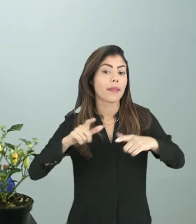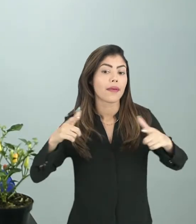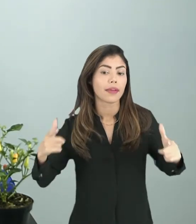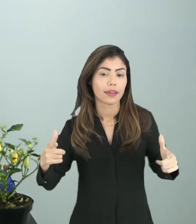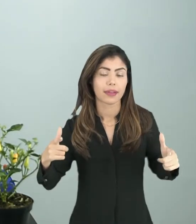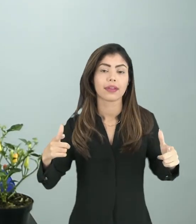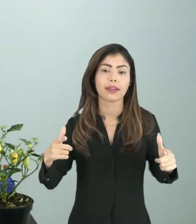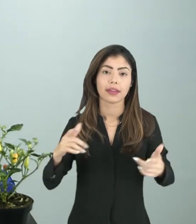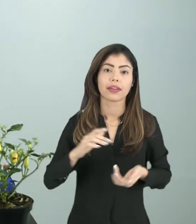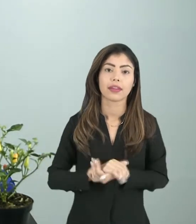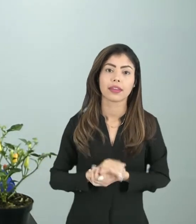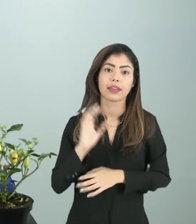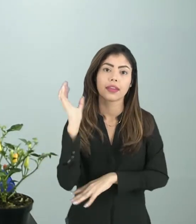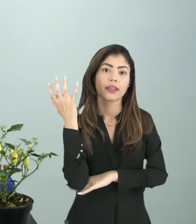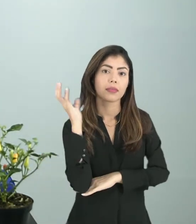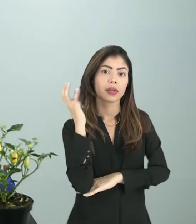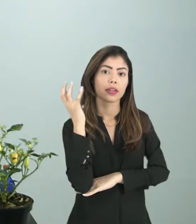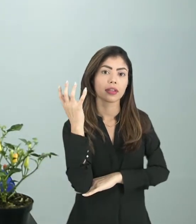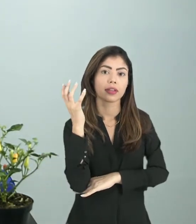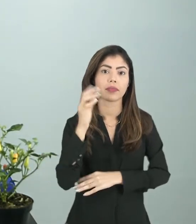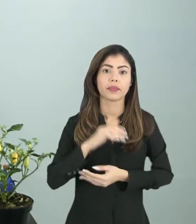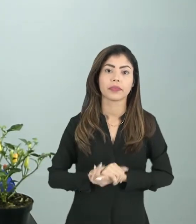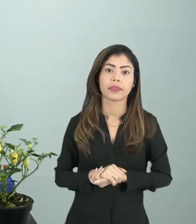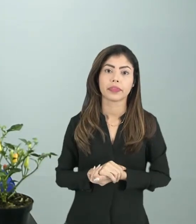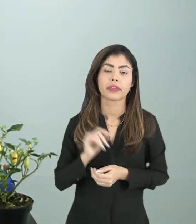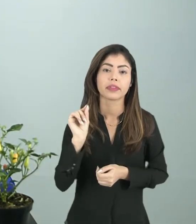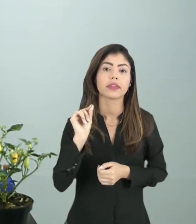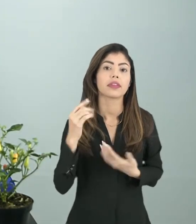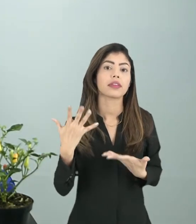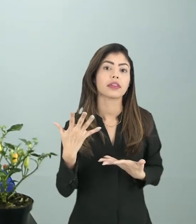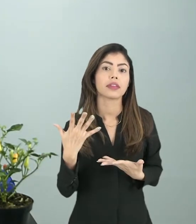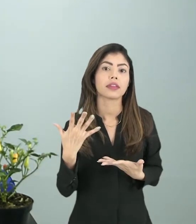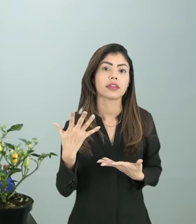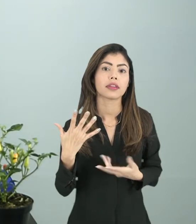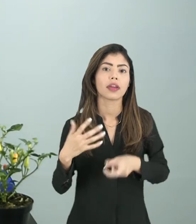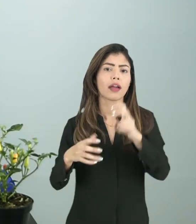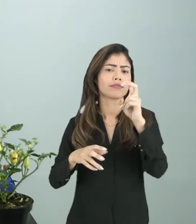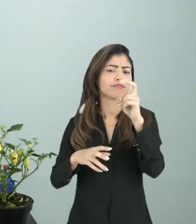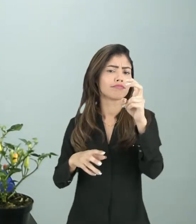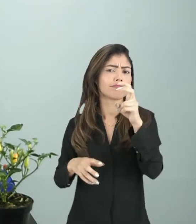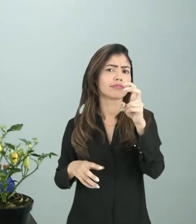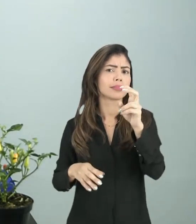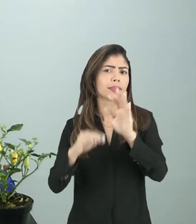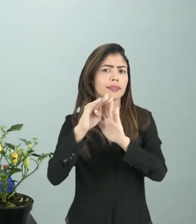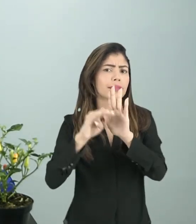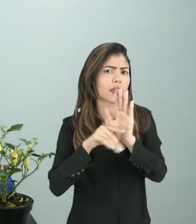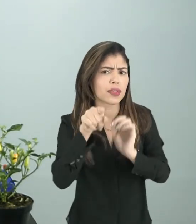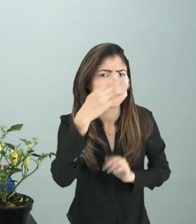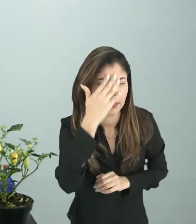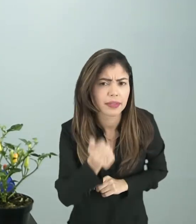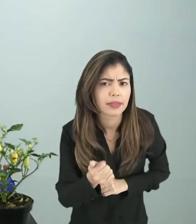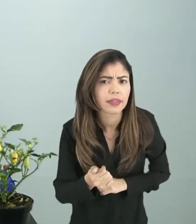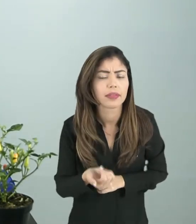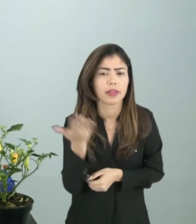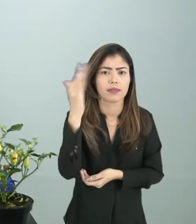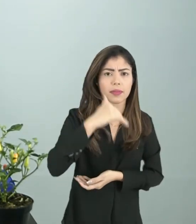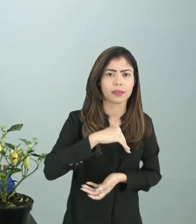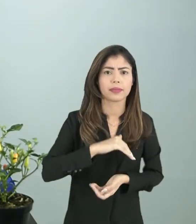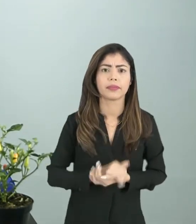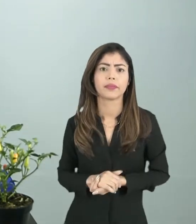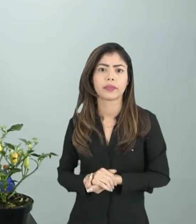maioria das plantas são formadas por cinco partes, vocês sabiam? Então vamos